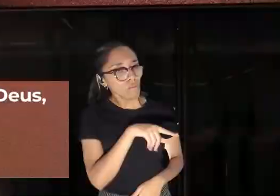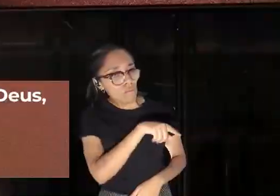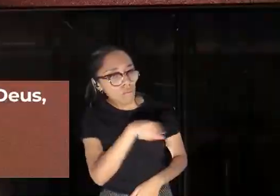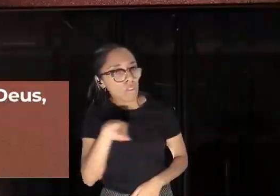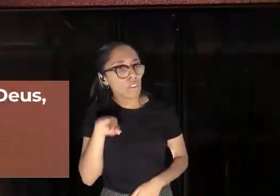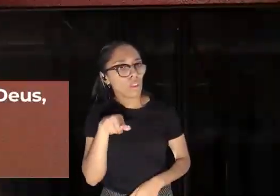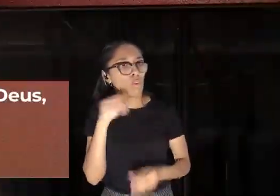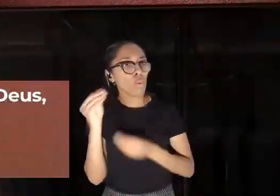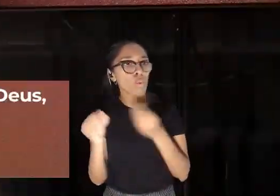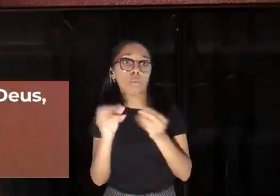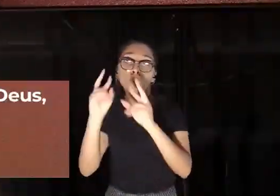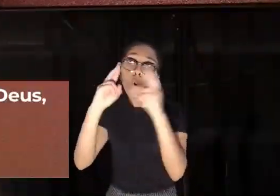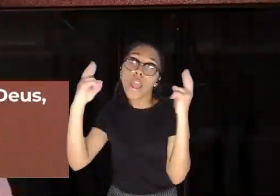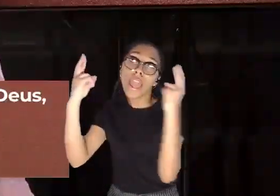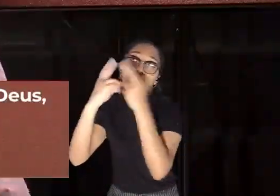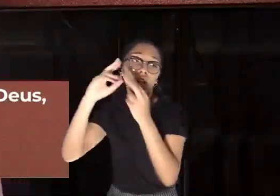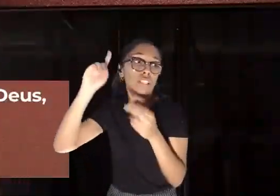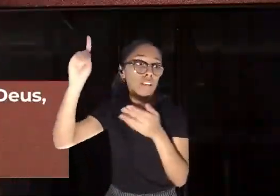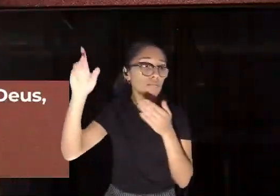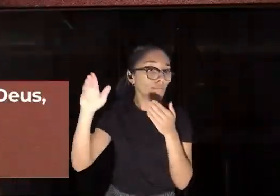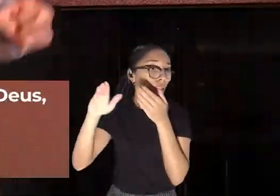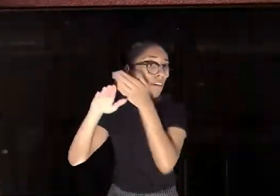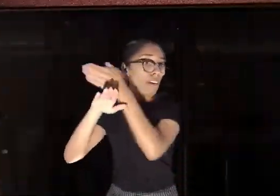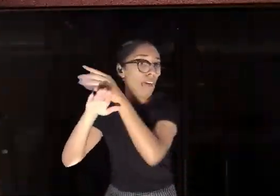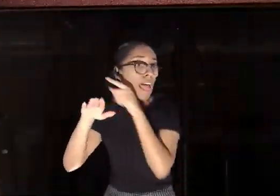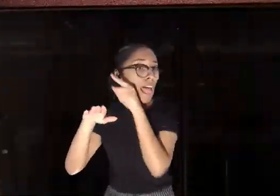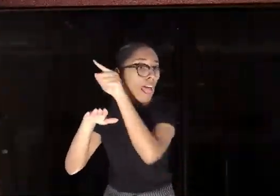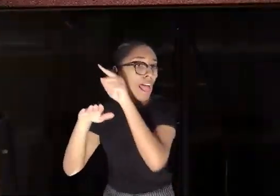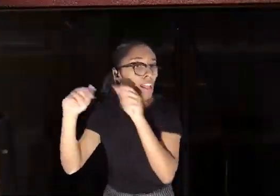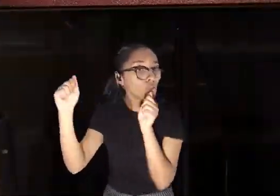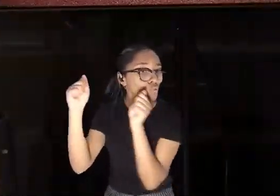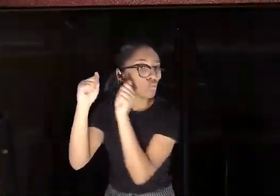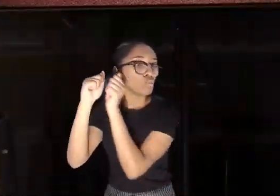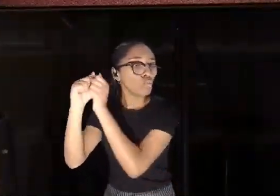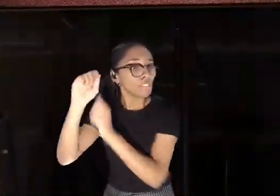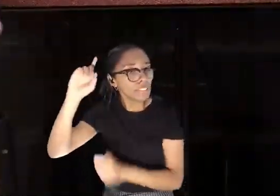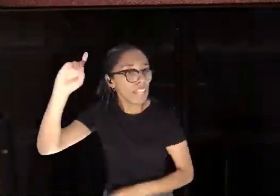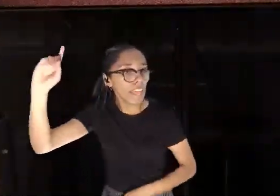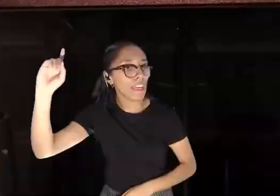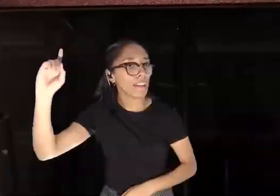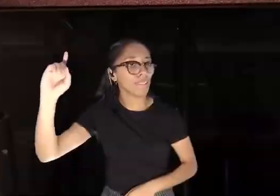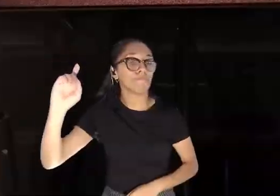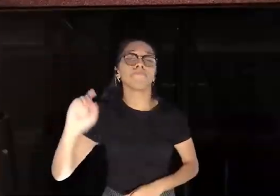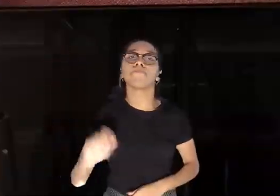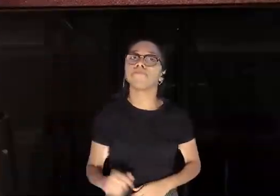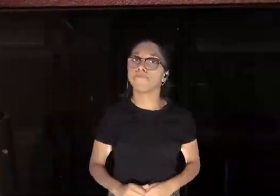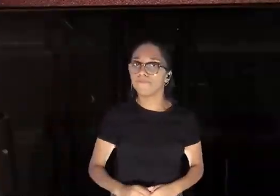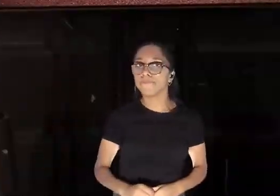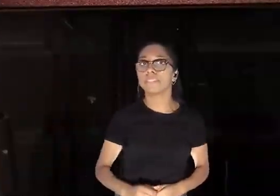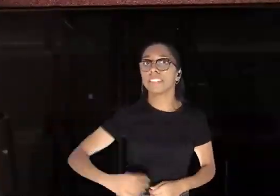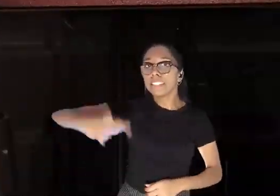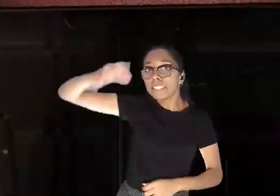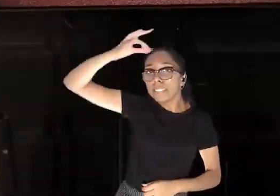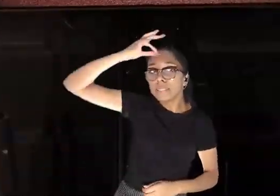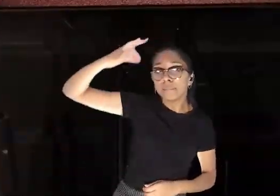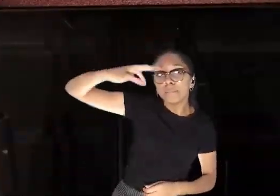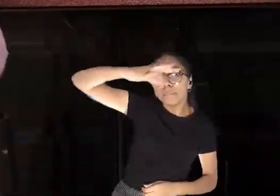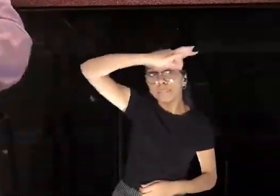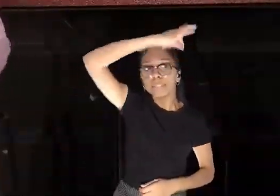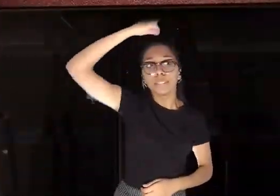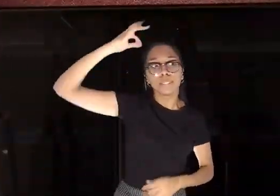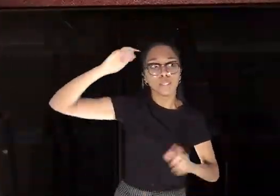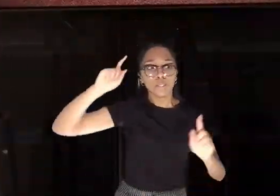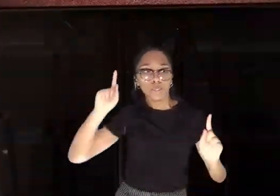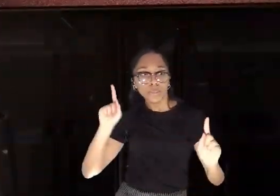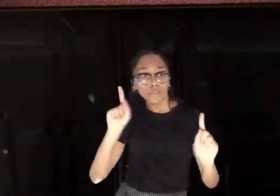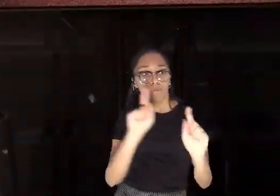da água e do Espírito. Eu preciso do Espírito para ser uma pessoa nova. Eu preciso do Espírito para eu olhar para minha